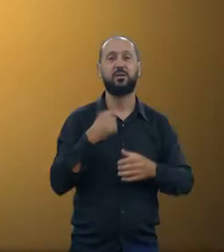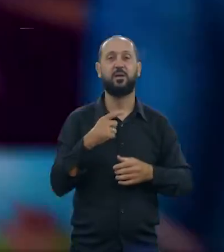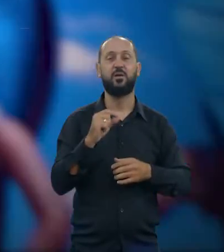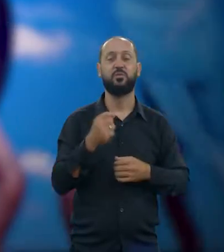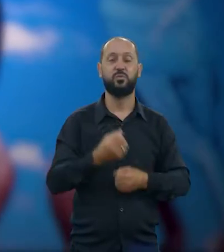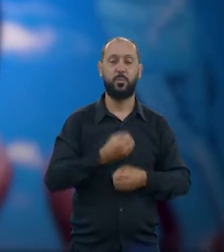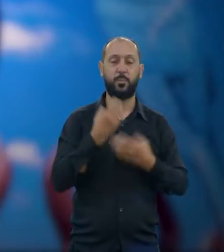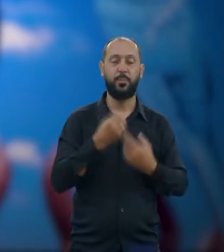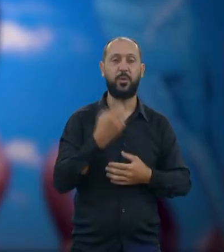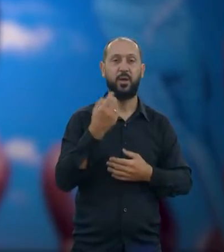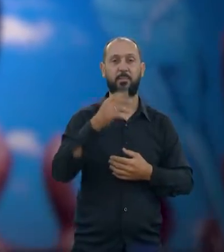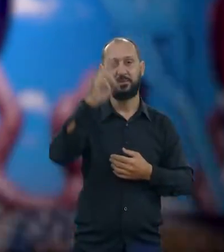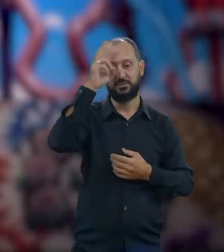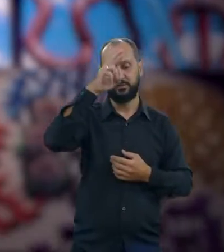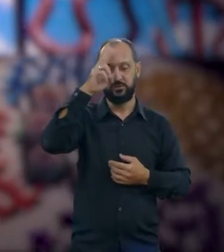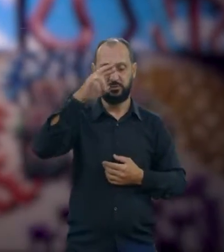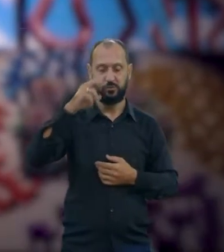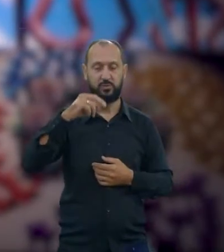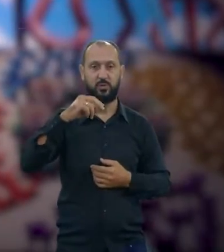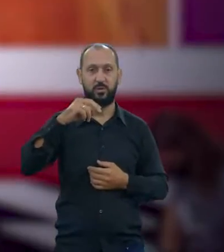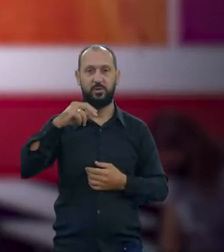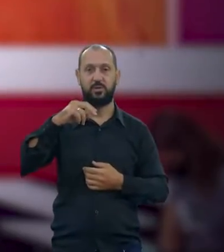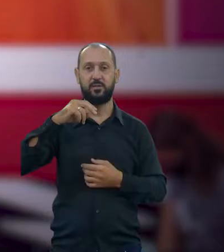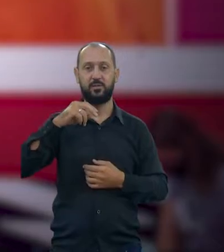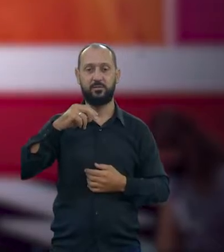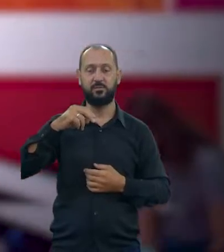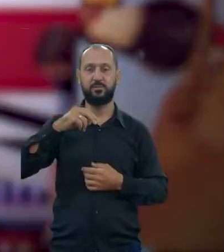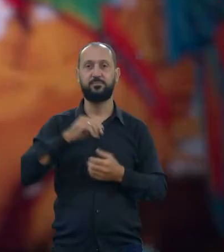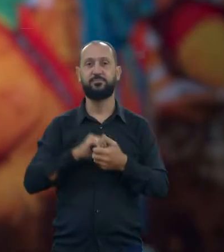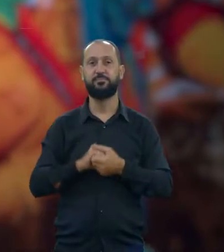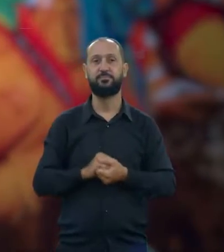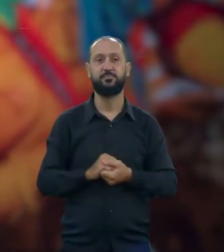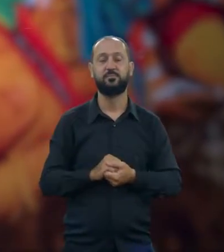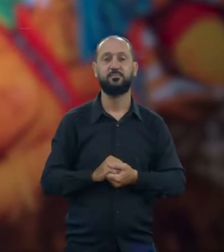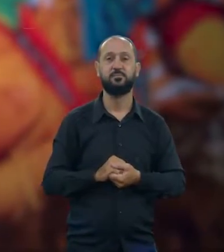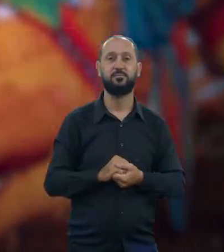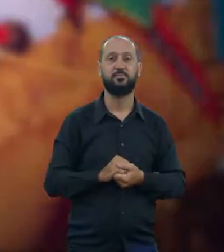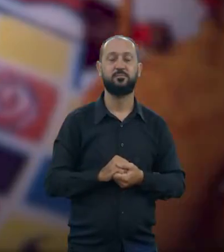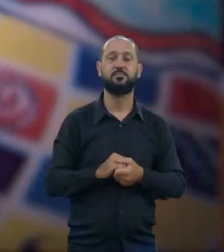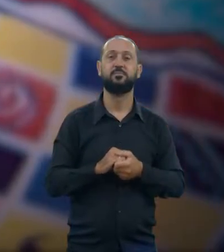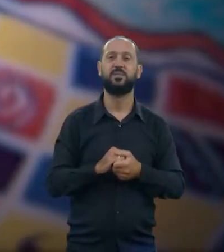musical dos seus poemas, das suas histórias, das suas músicas,